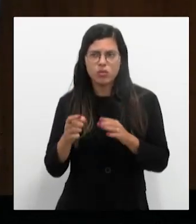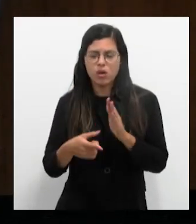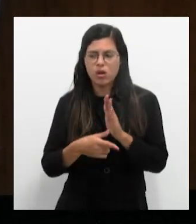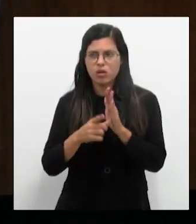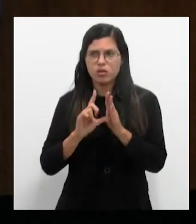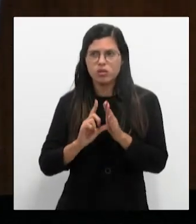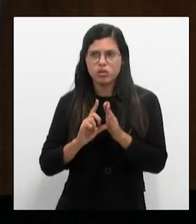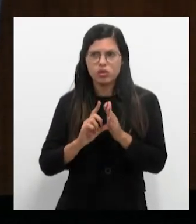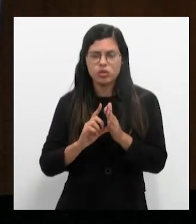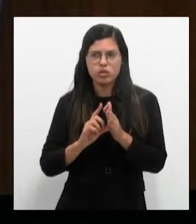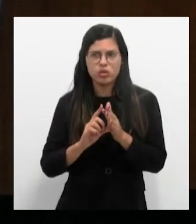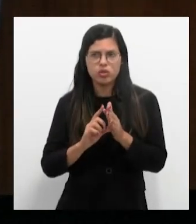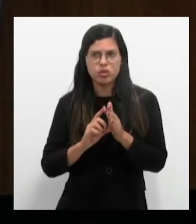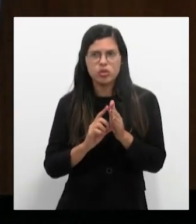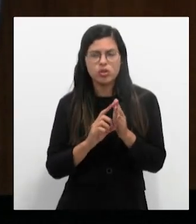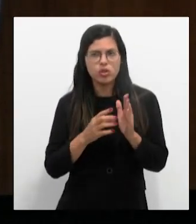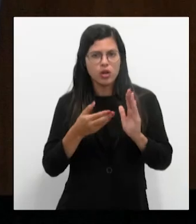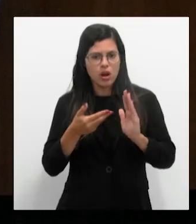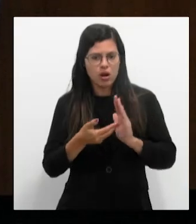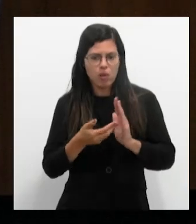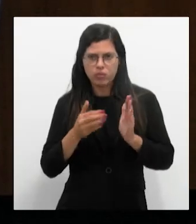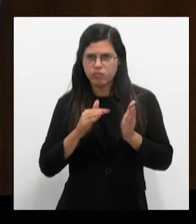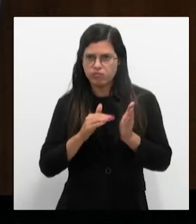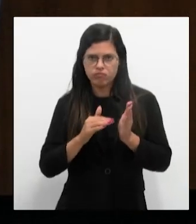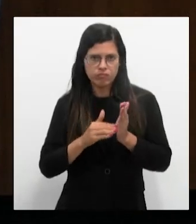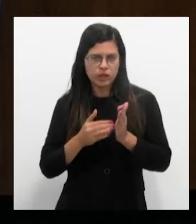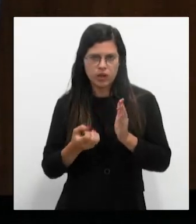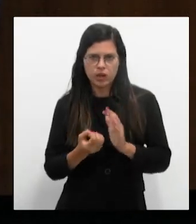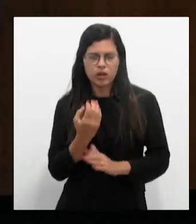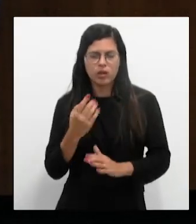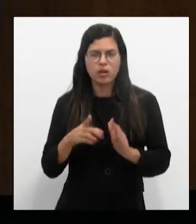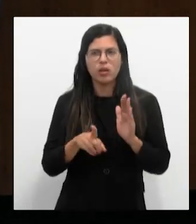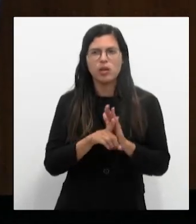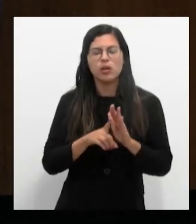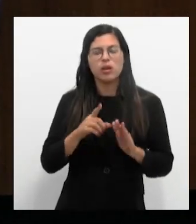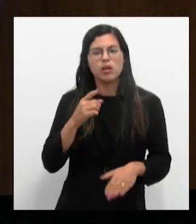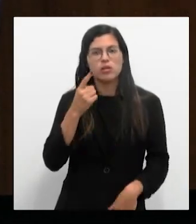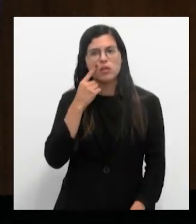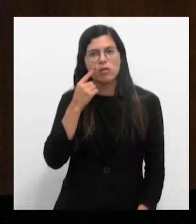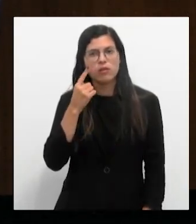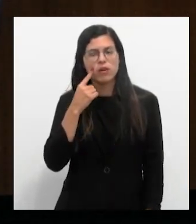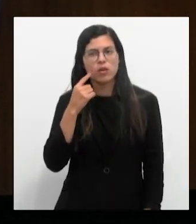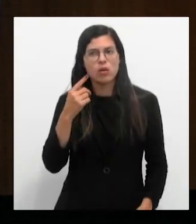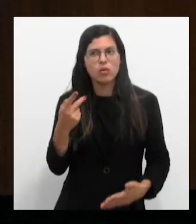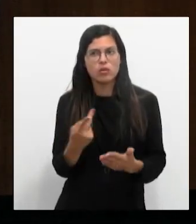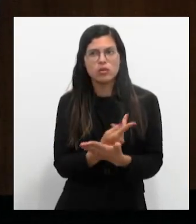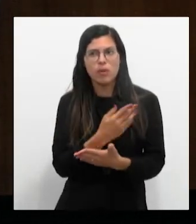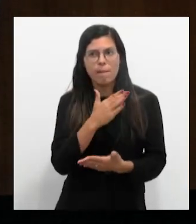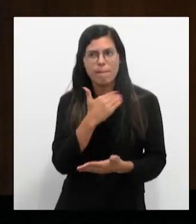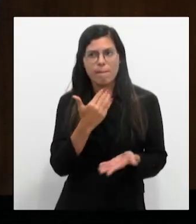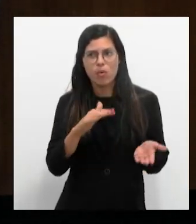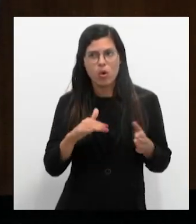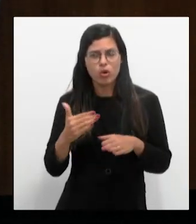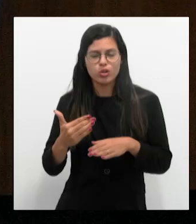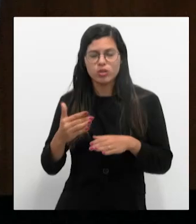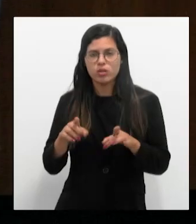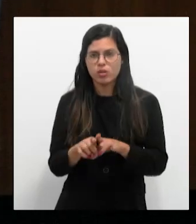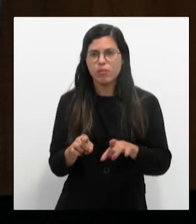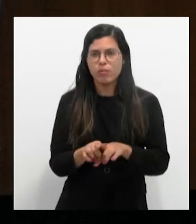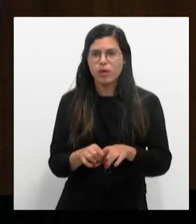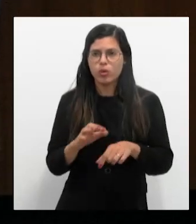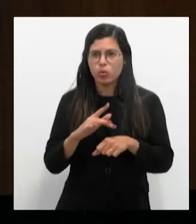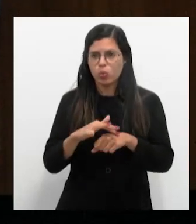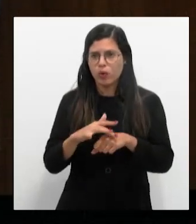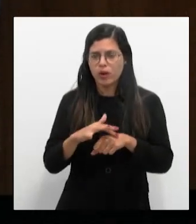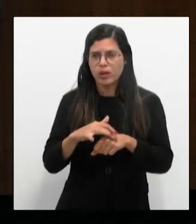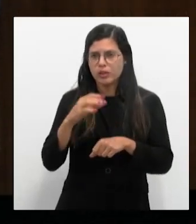a Câmara e o Senado legislem. Porque o que a gente está vendo aí é um cenário de morte e de doença mental. As